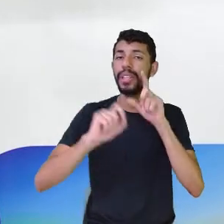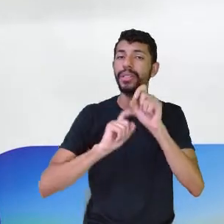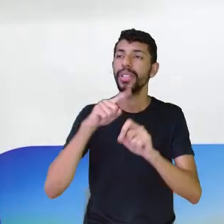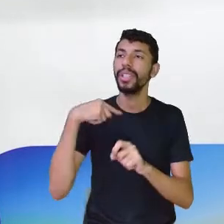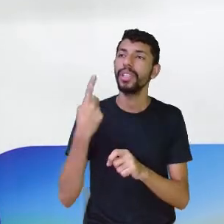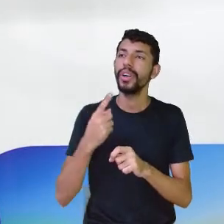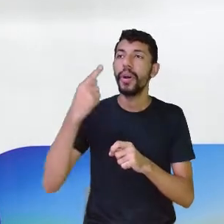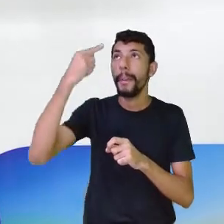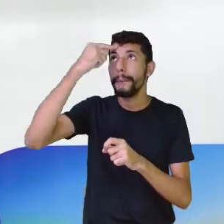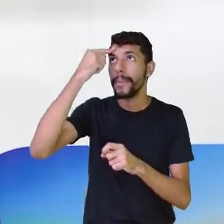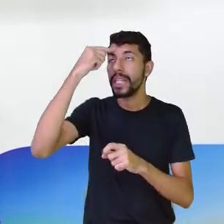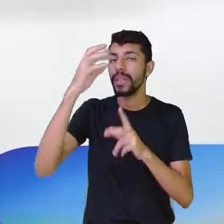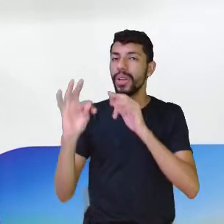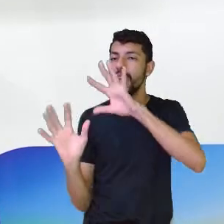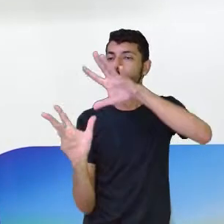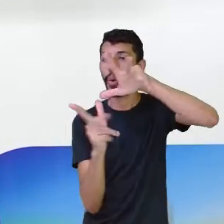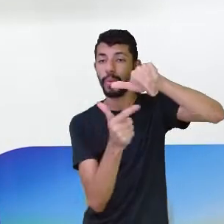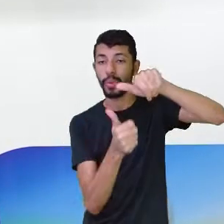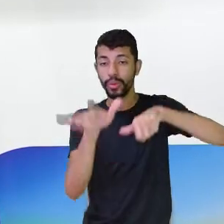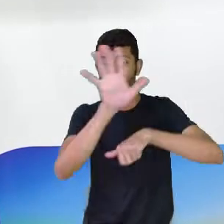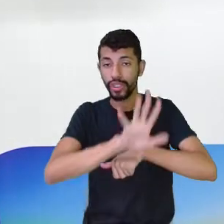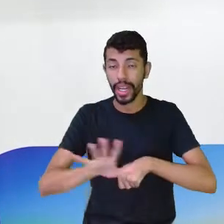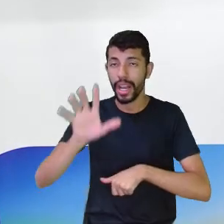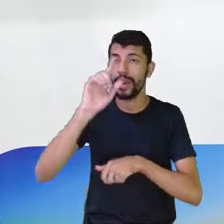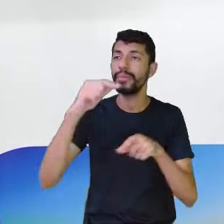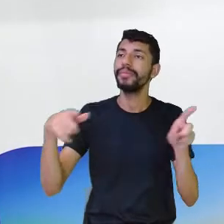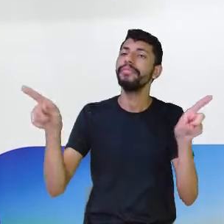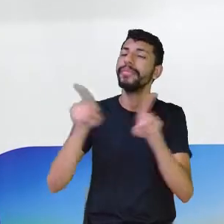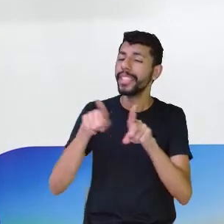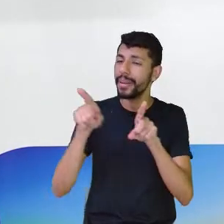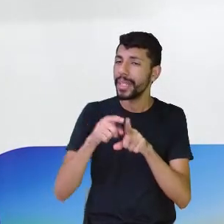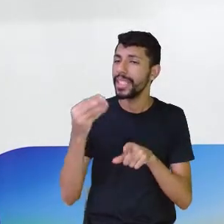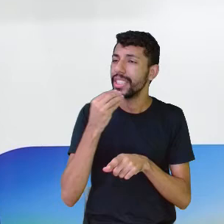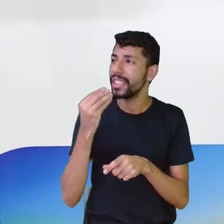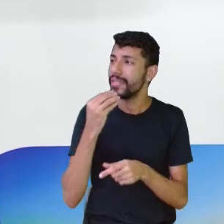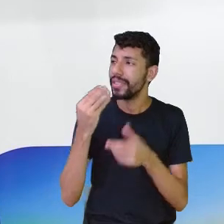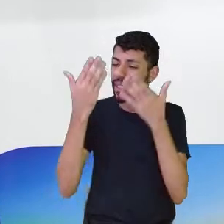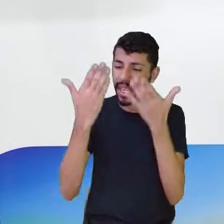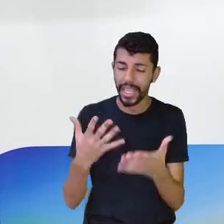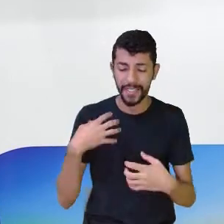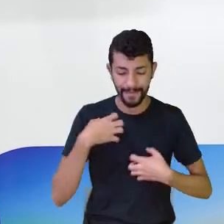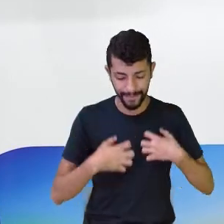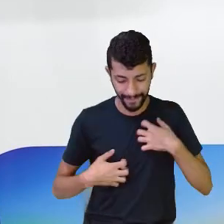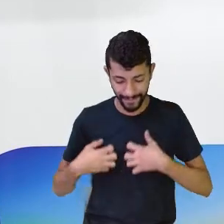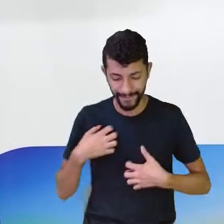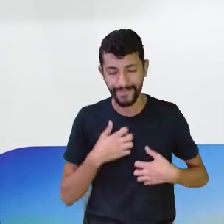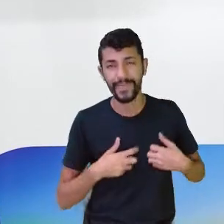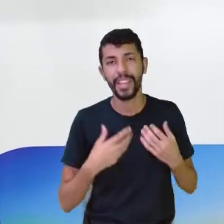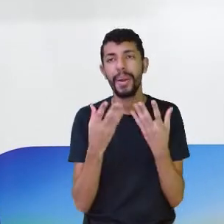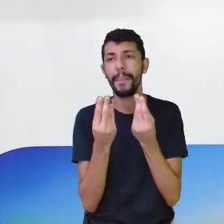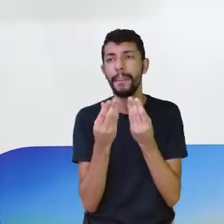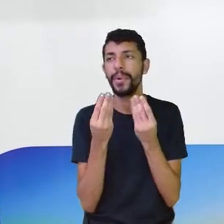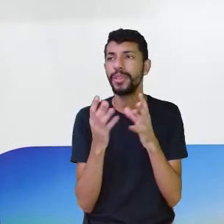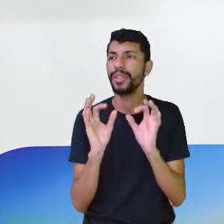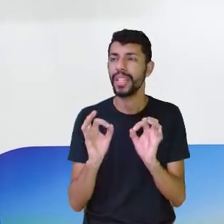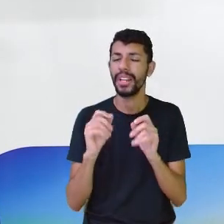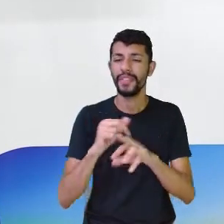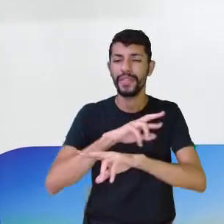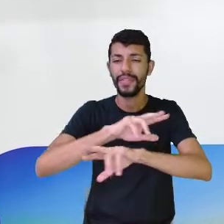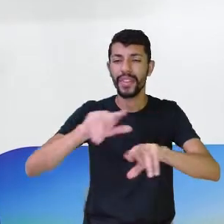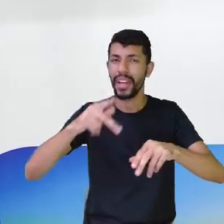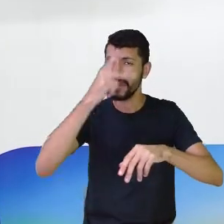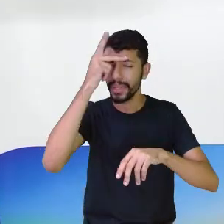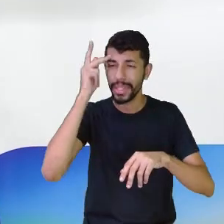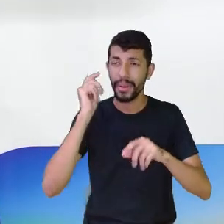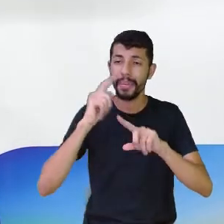pensa no mundo, no planeta, isso também deveria incomodar bastante várias pessoas, mas